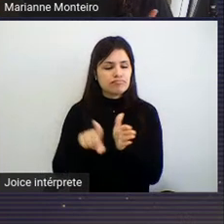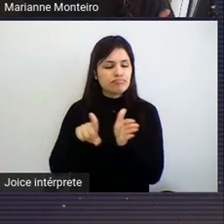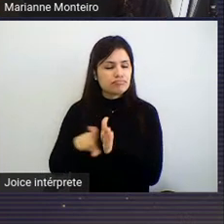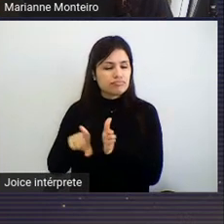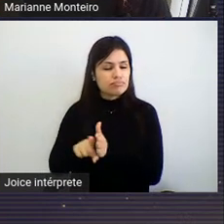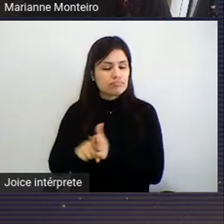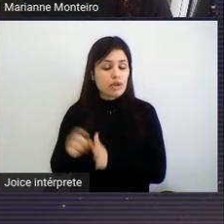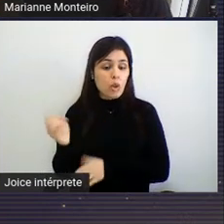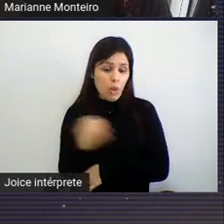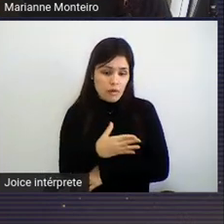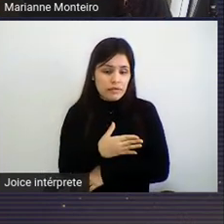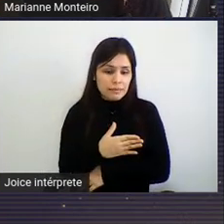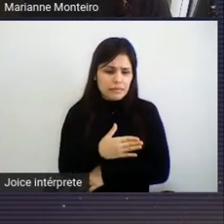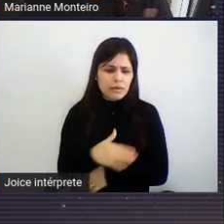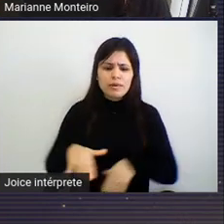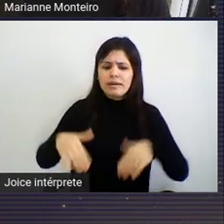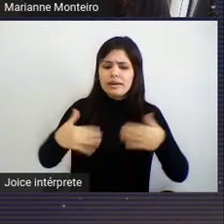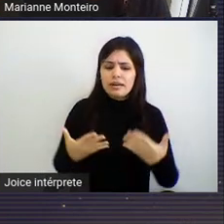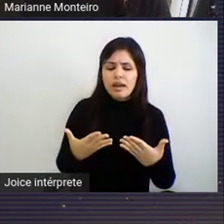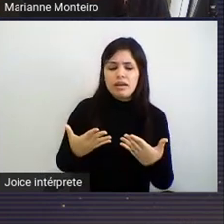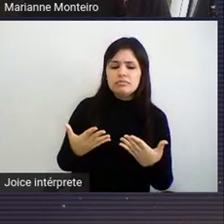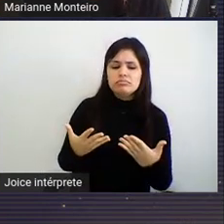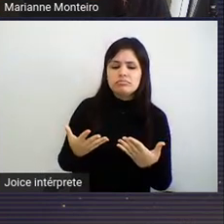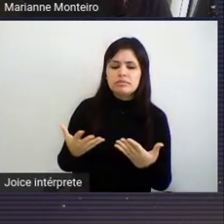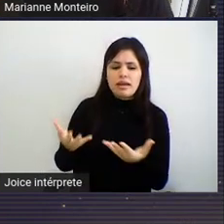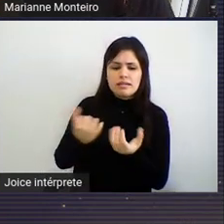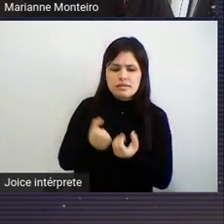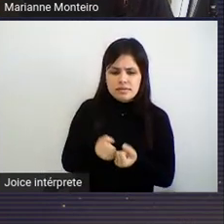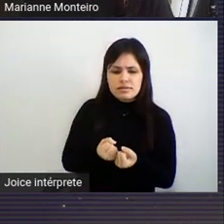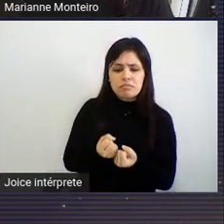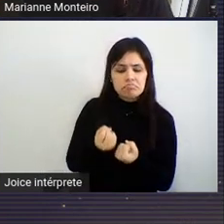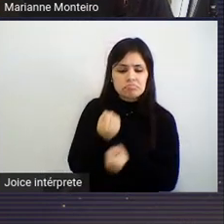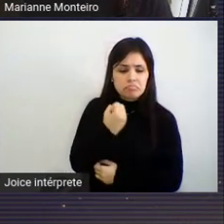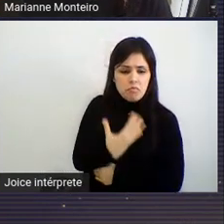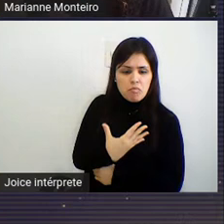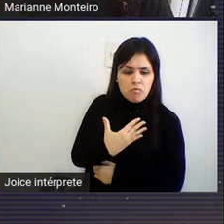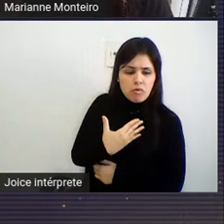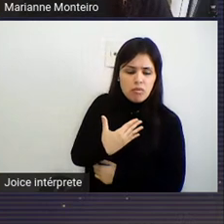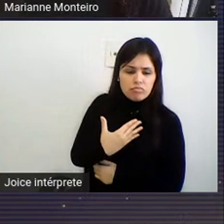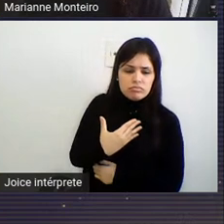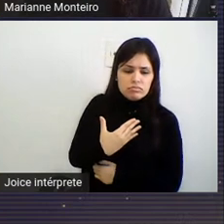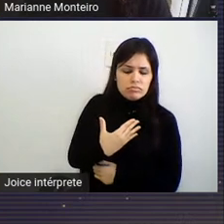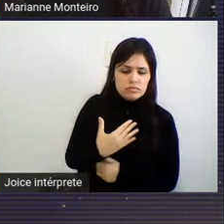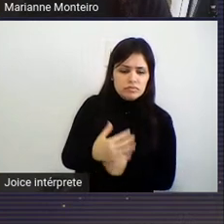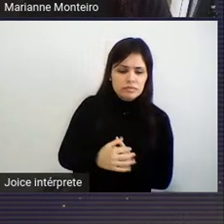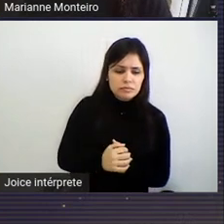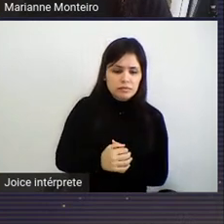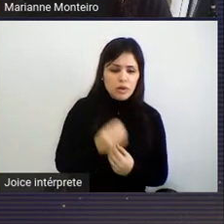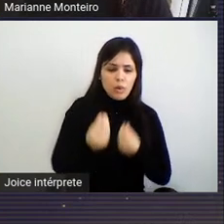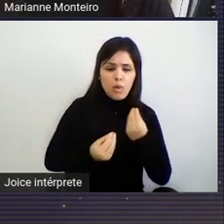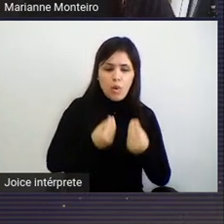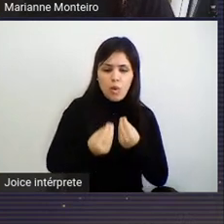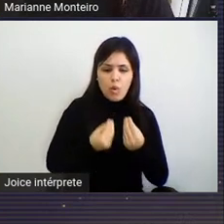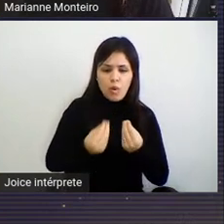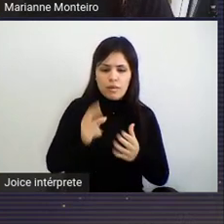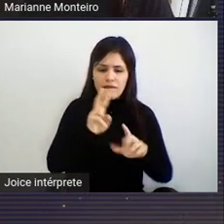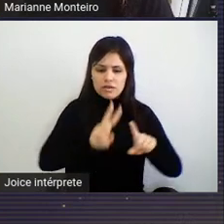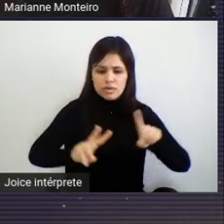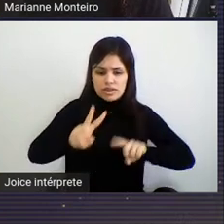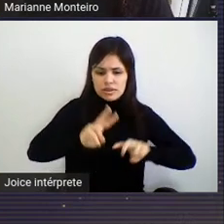ou quem pode se prejudicar devido à má utilização desses modelos, como é a utilização ética desses modelos.